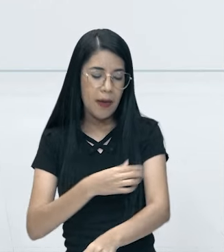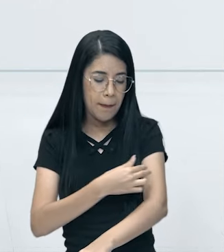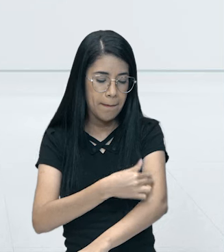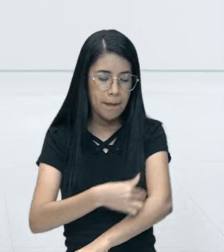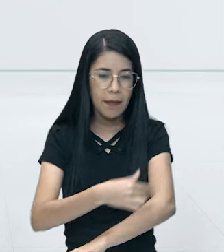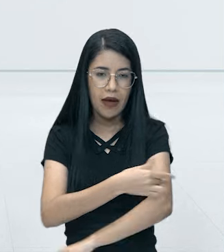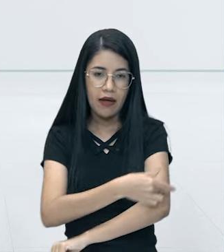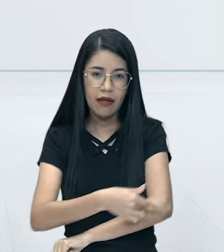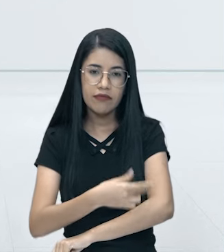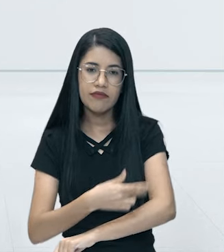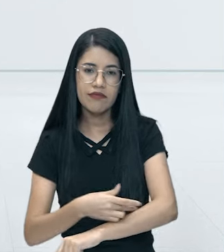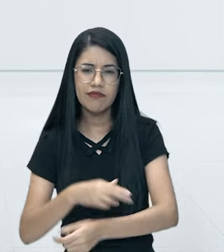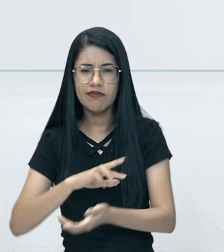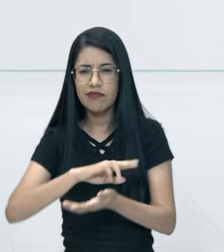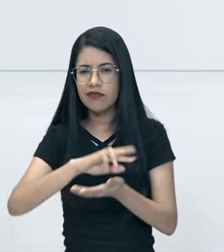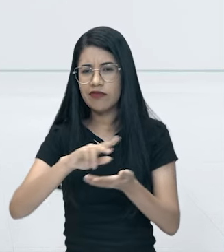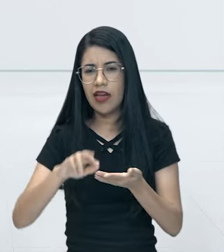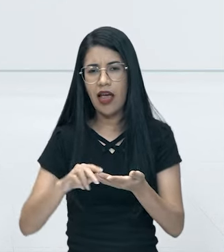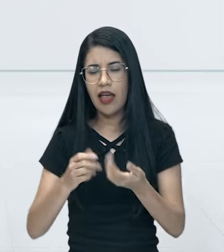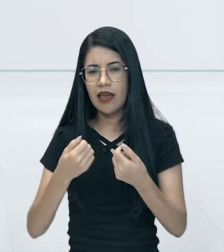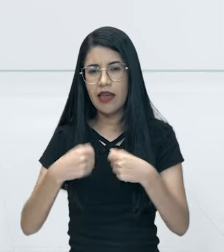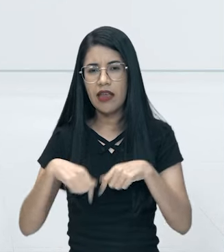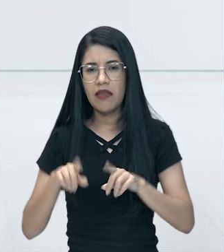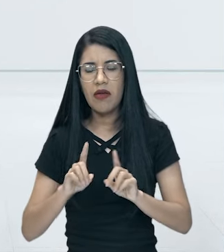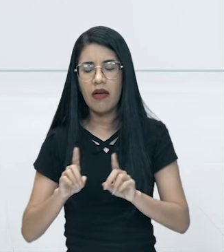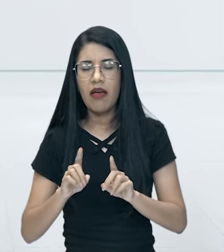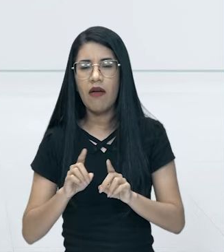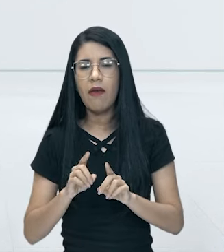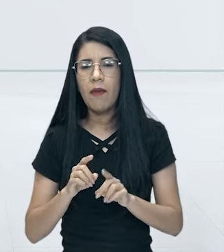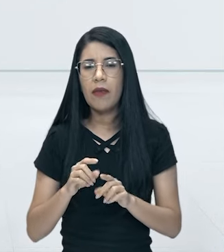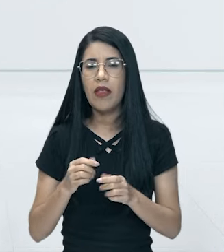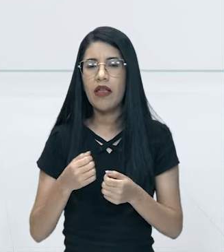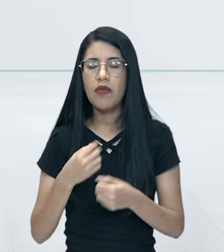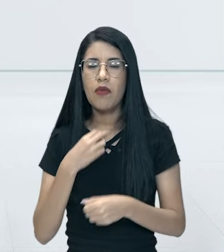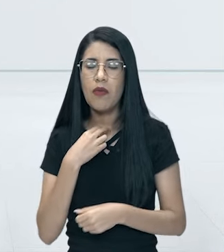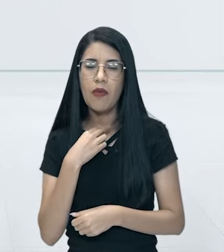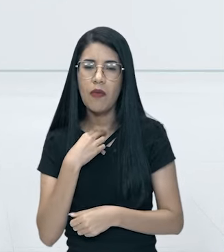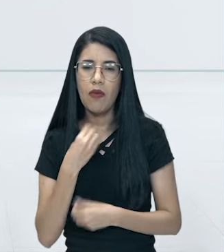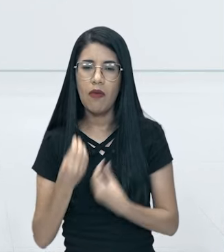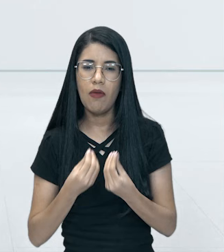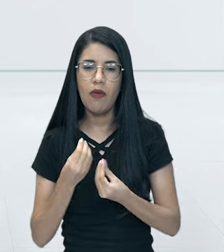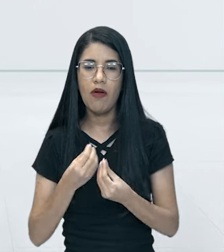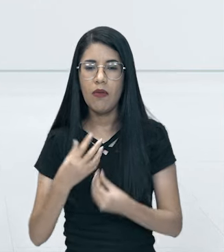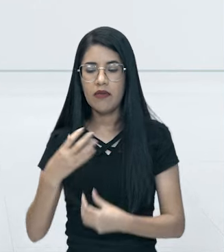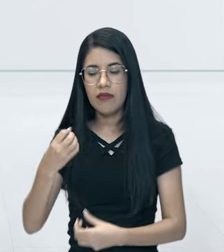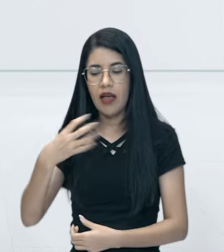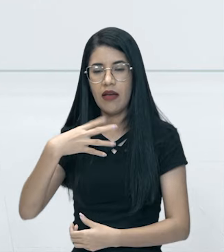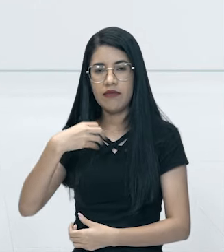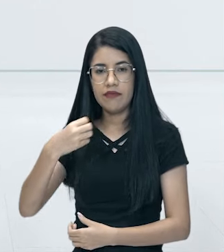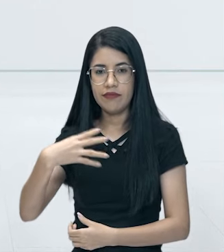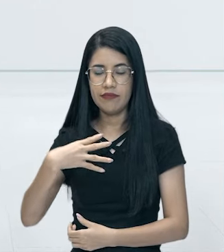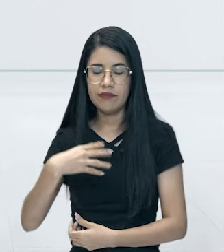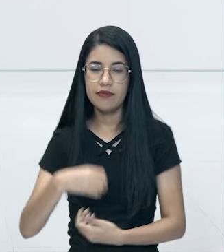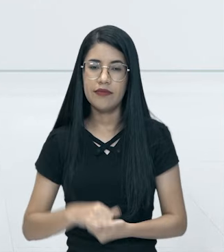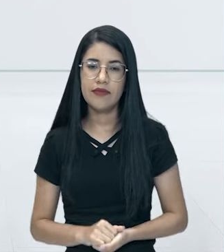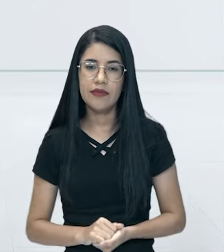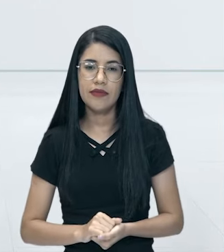que não são claramente visualizados em radiografias